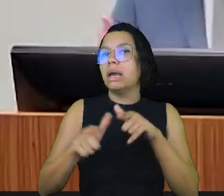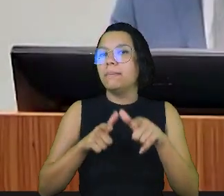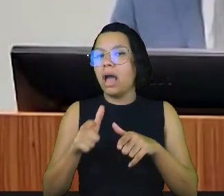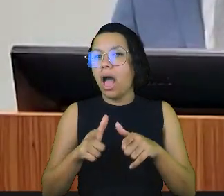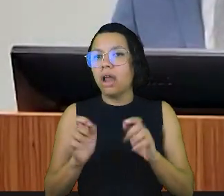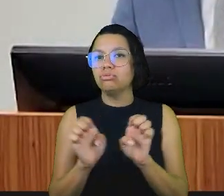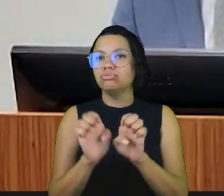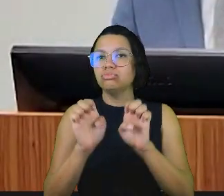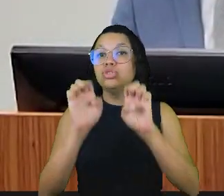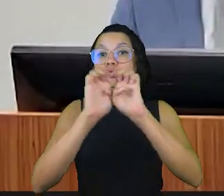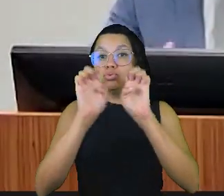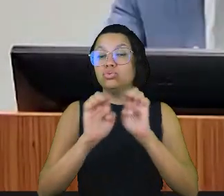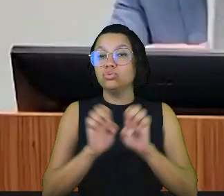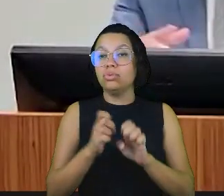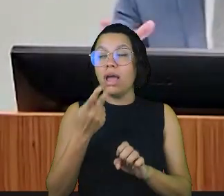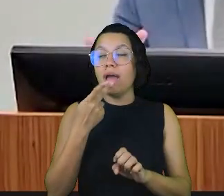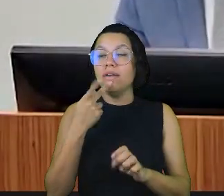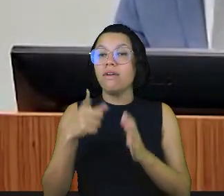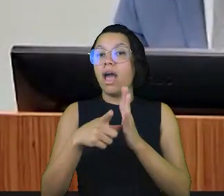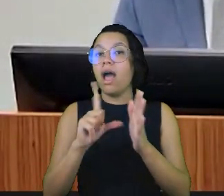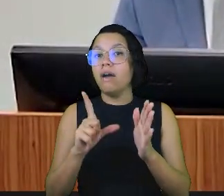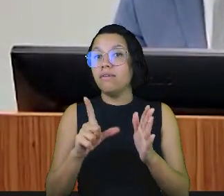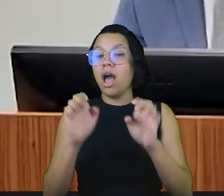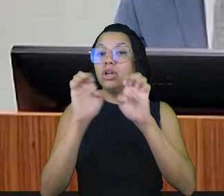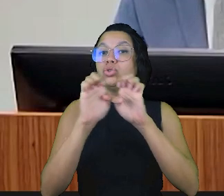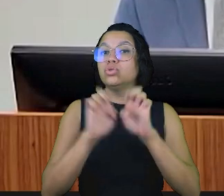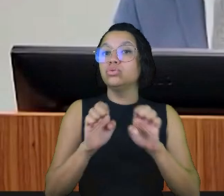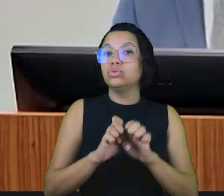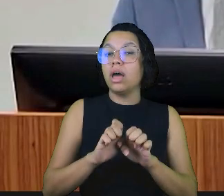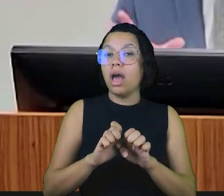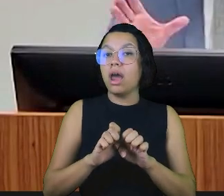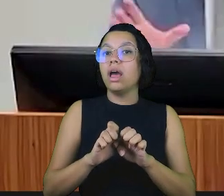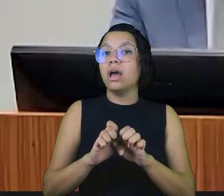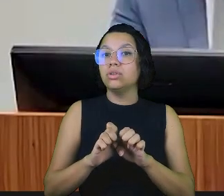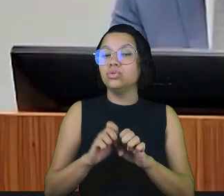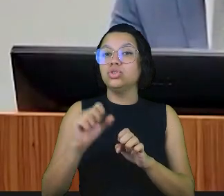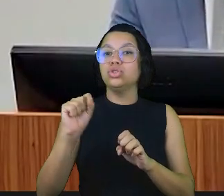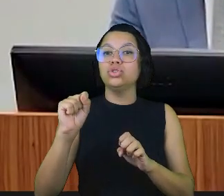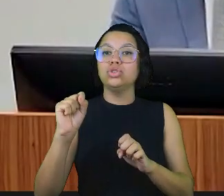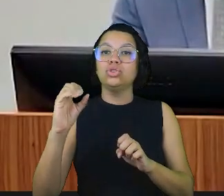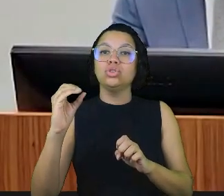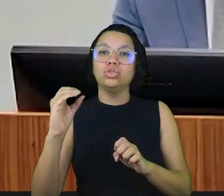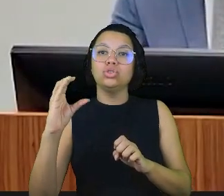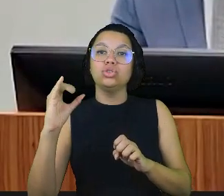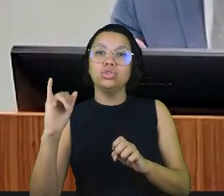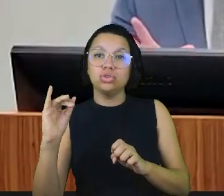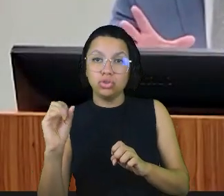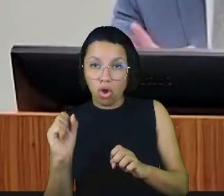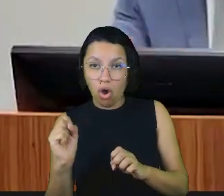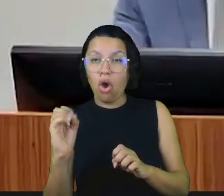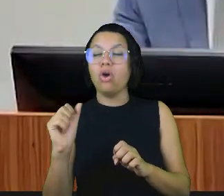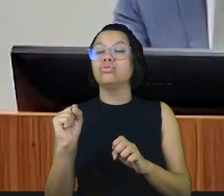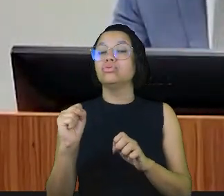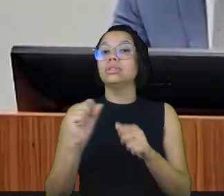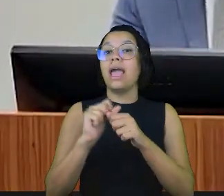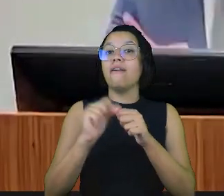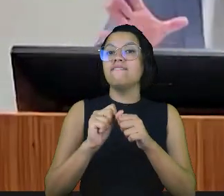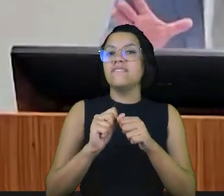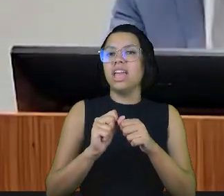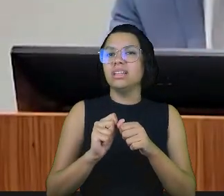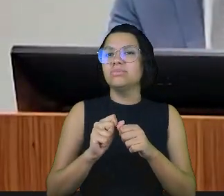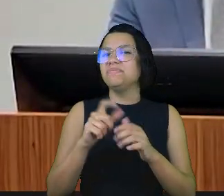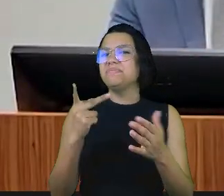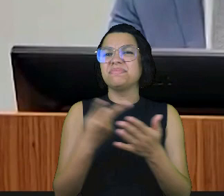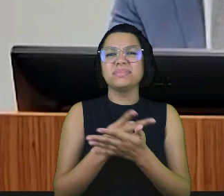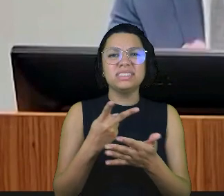as quais nós falávamos anteriormente, aquelas estruturações societárias realizadas de maneira fraudulenta,